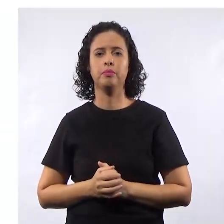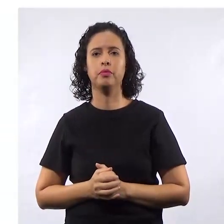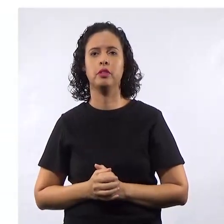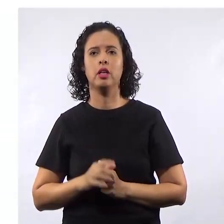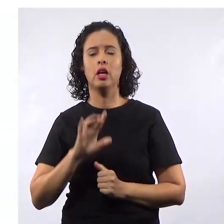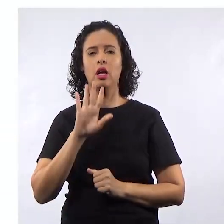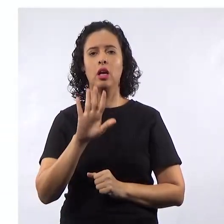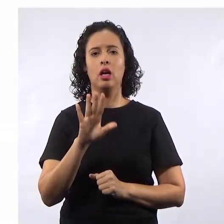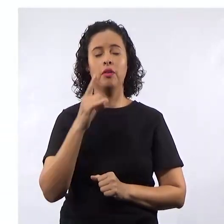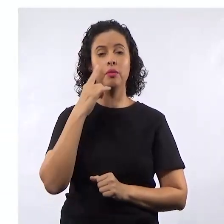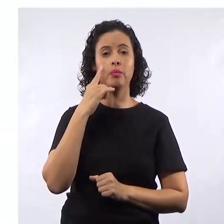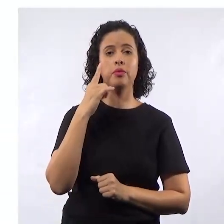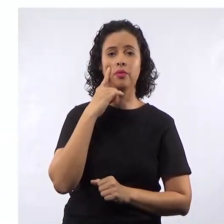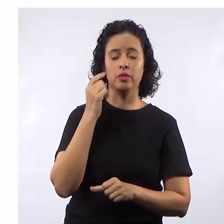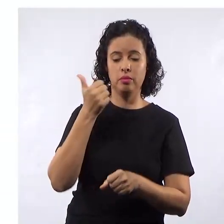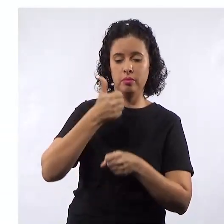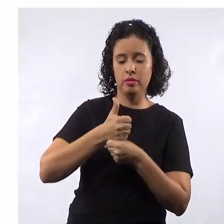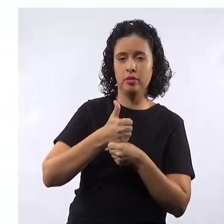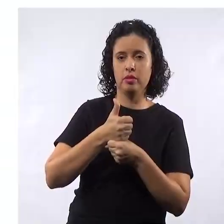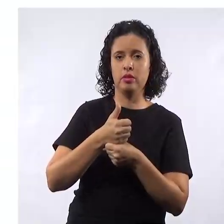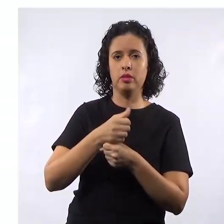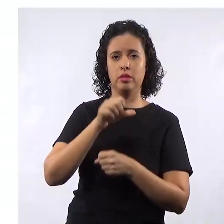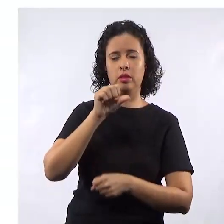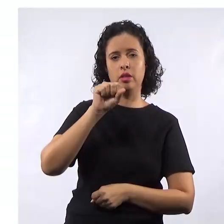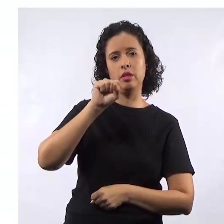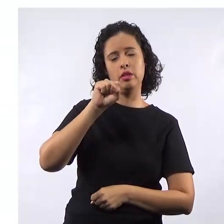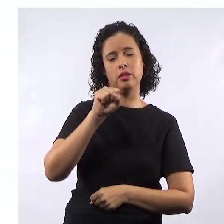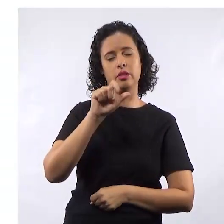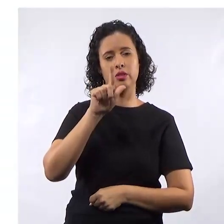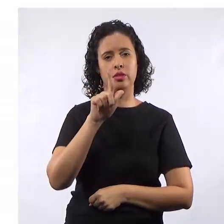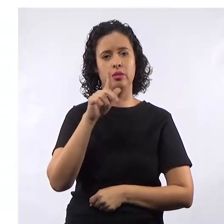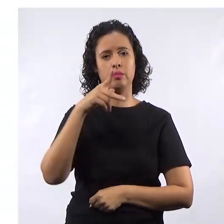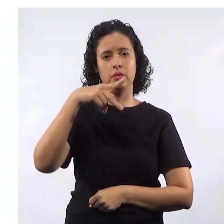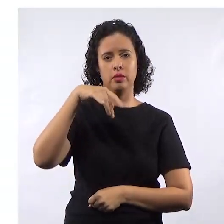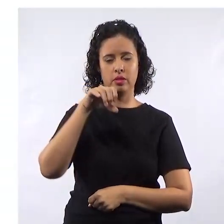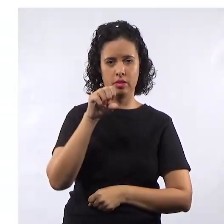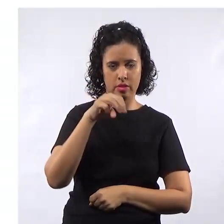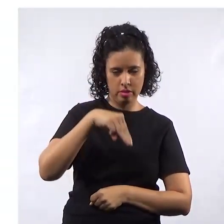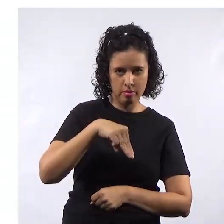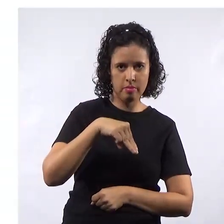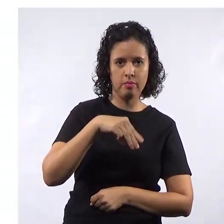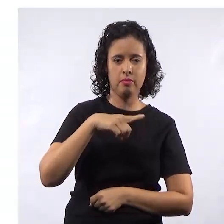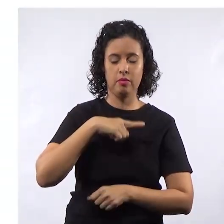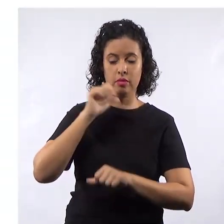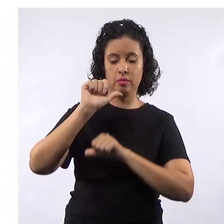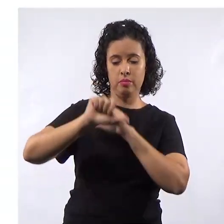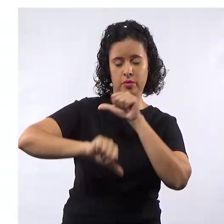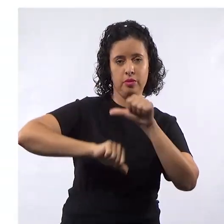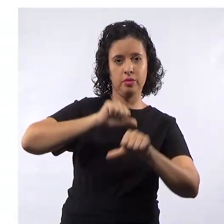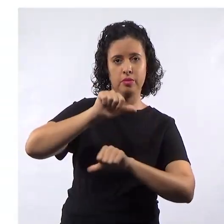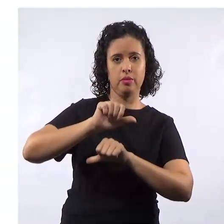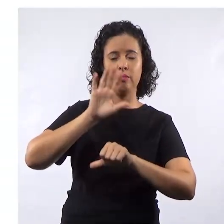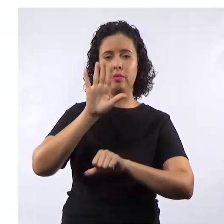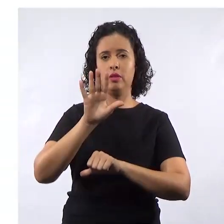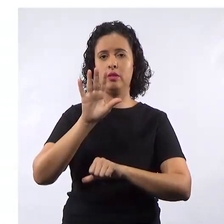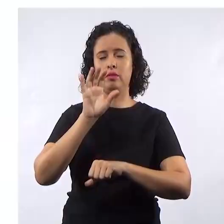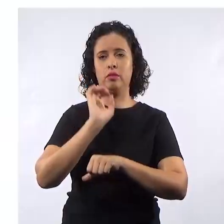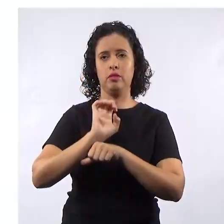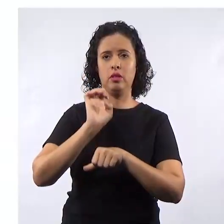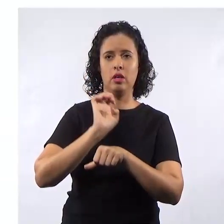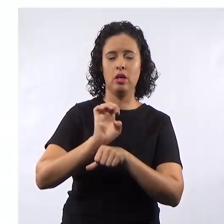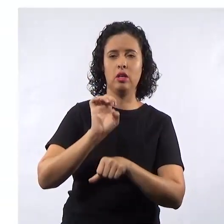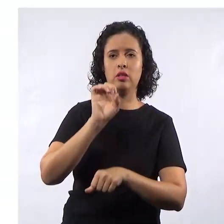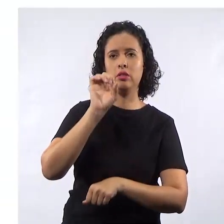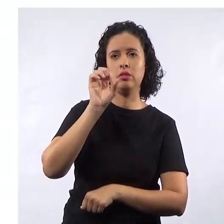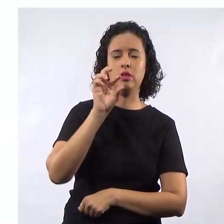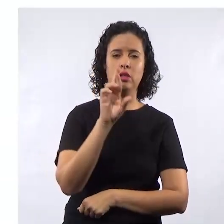com a pandemia o IGPM teve uma porcentagem muito alta. Um exemplo, né? Aí o Rio Grande do Sul, lá alguém entra